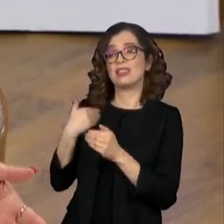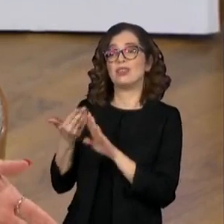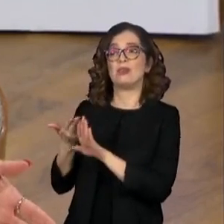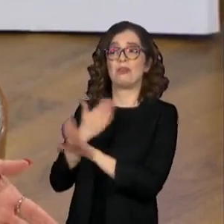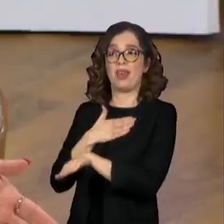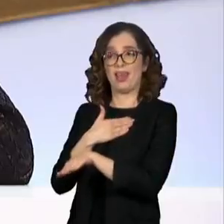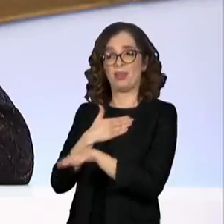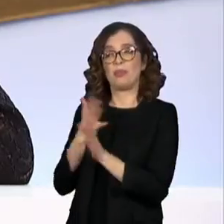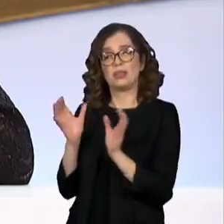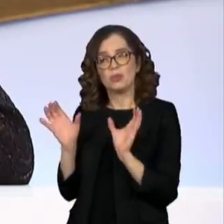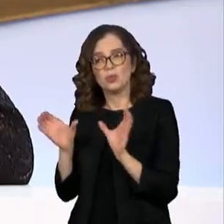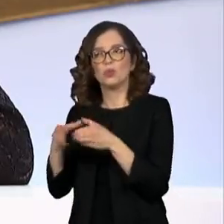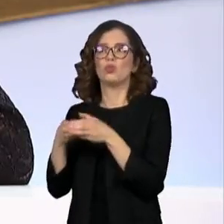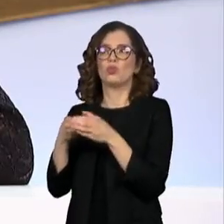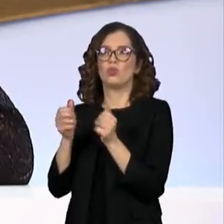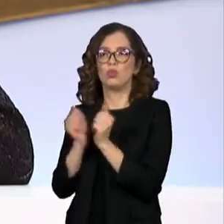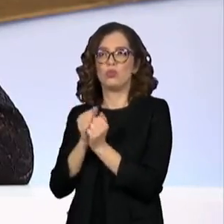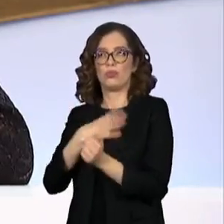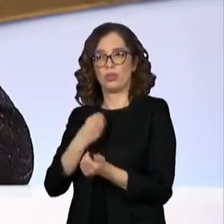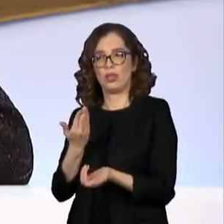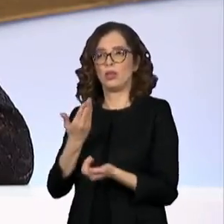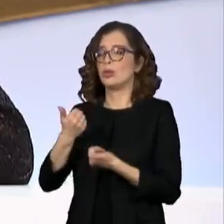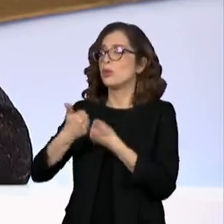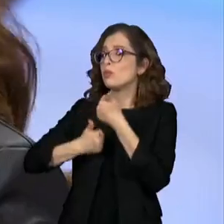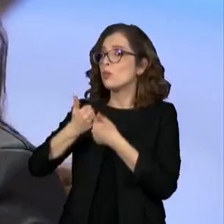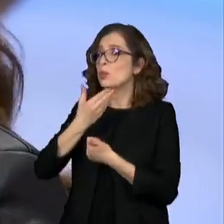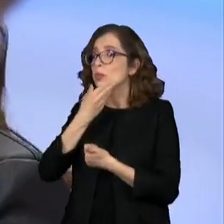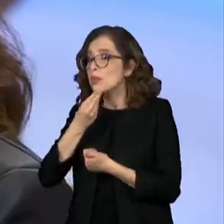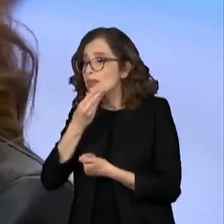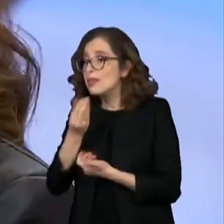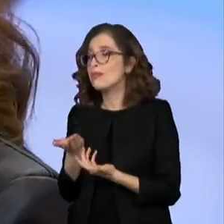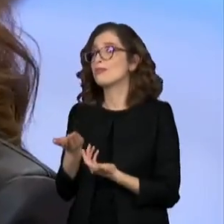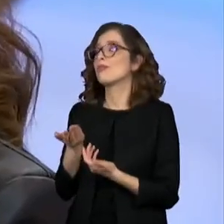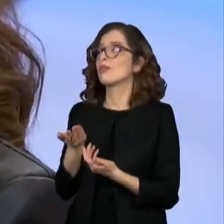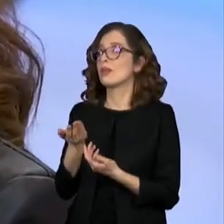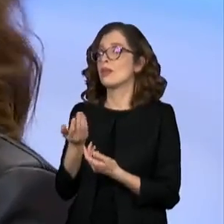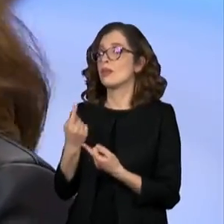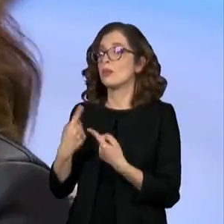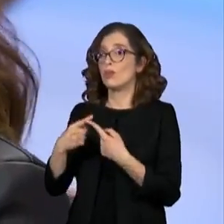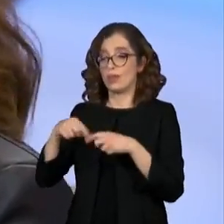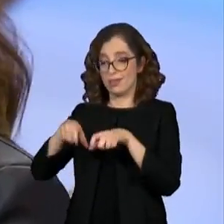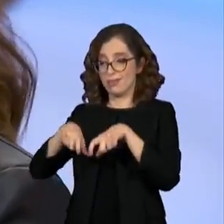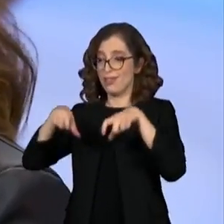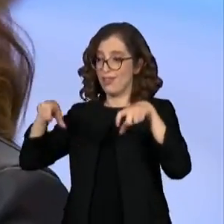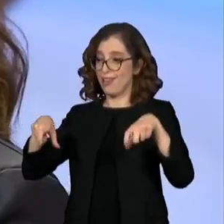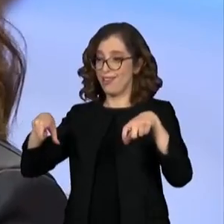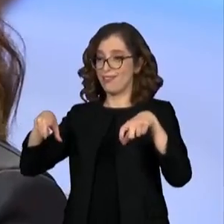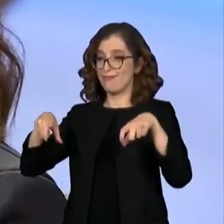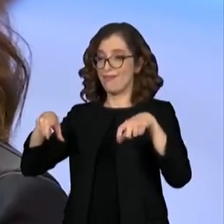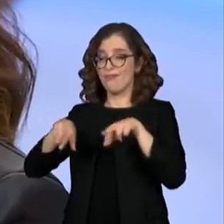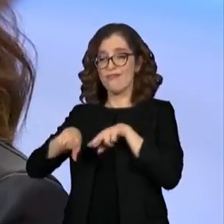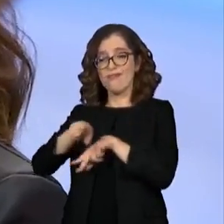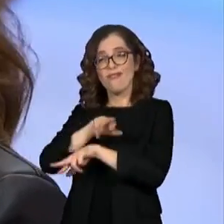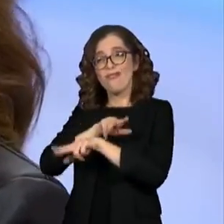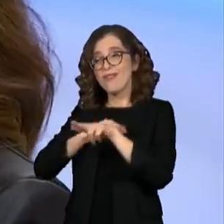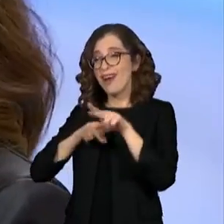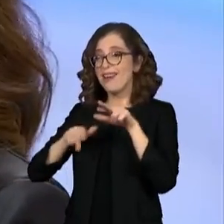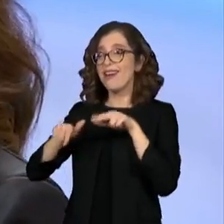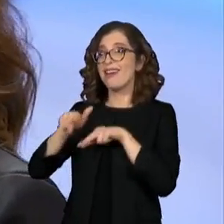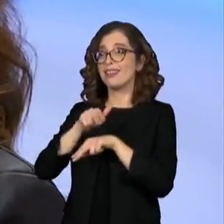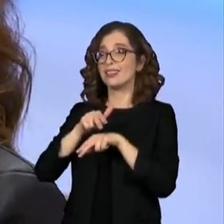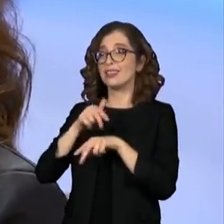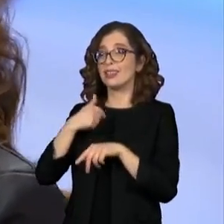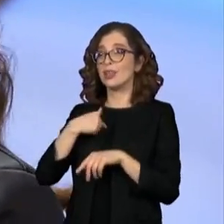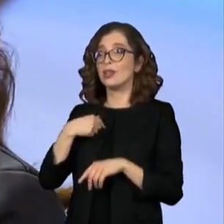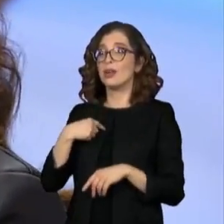tem um campinho em cada lugar. Por que que a gente tem pouco tenista? Porque tem pouca quadra de tênis. Não é que nós não tenhamos boas pessoas. Então, se você